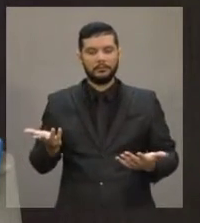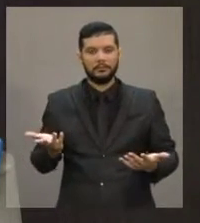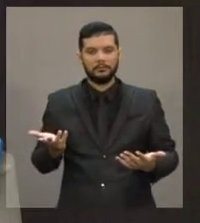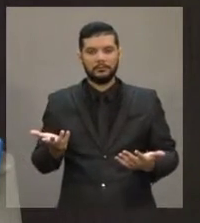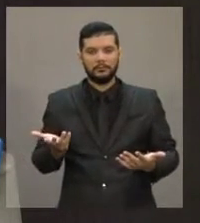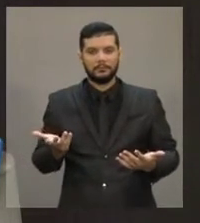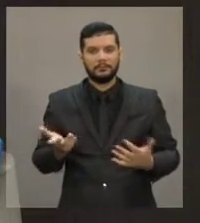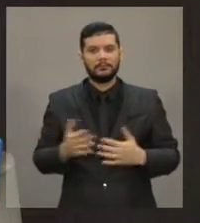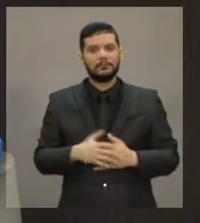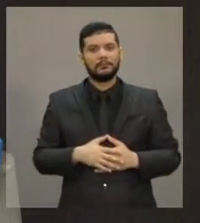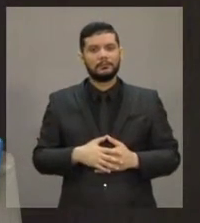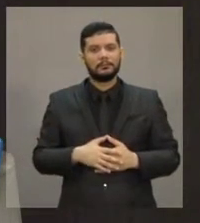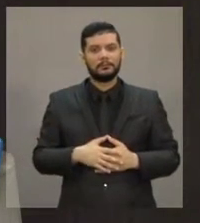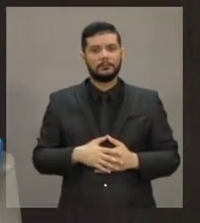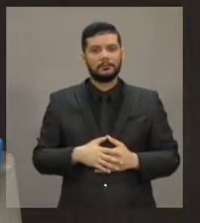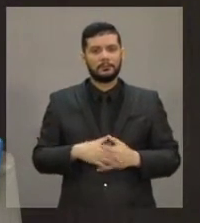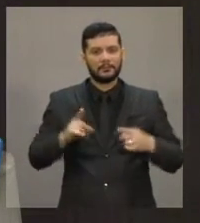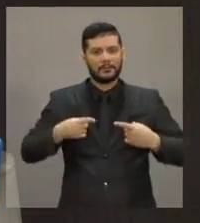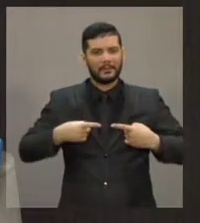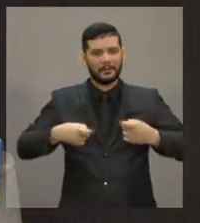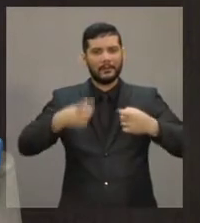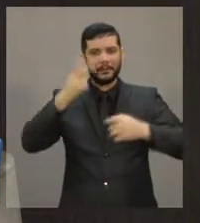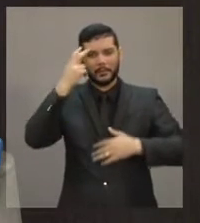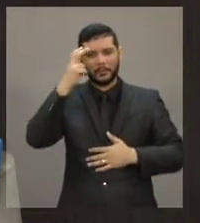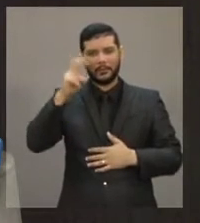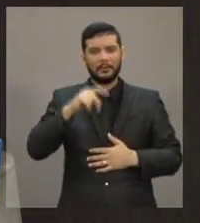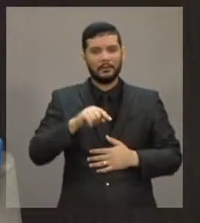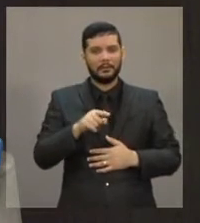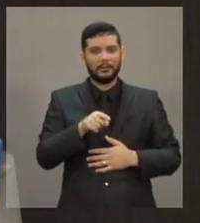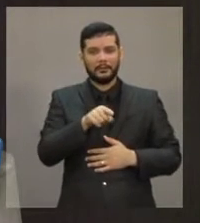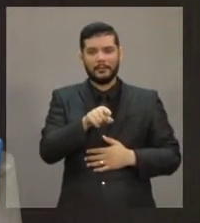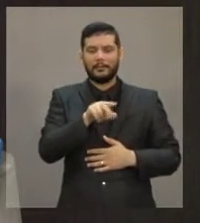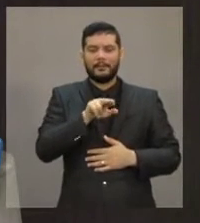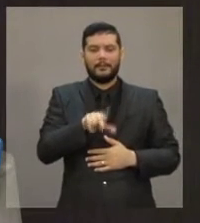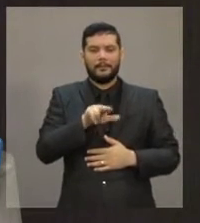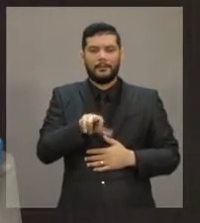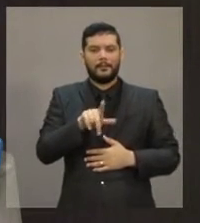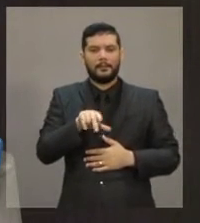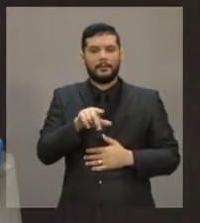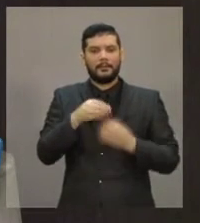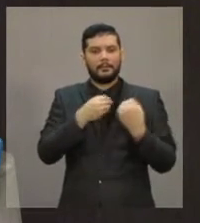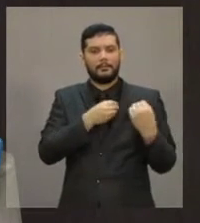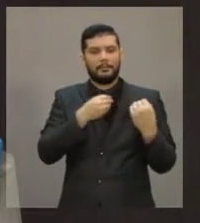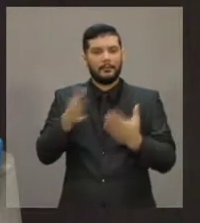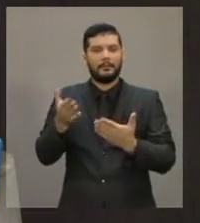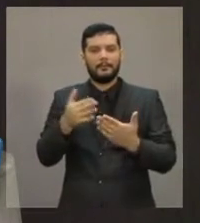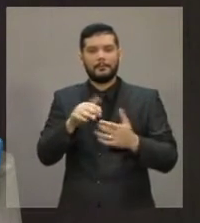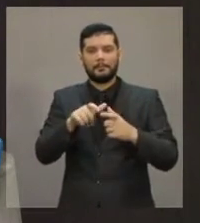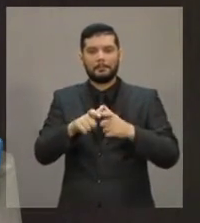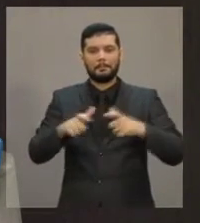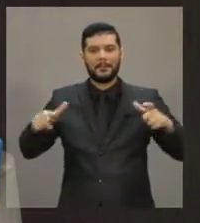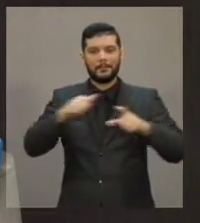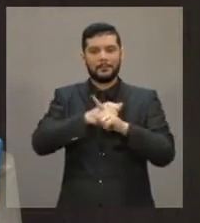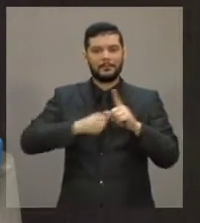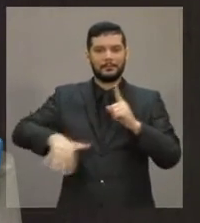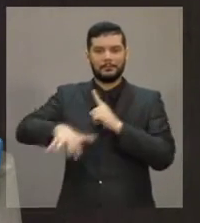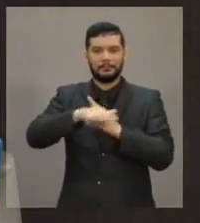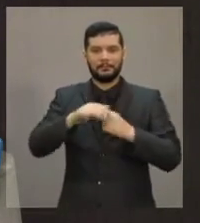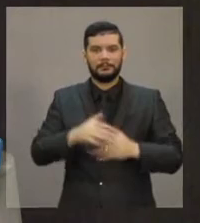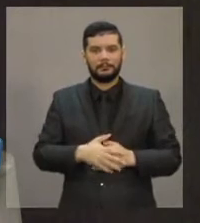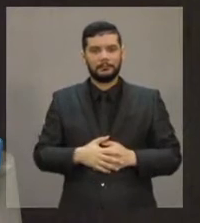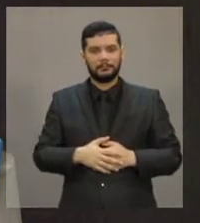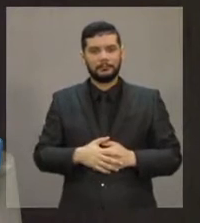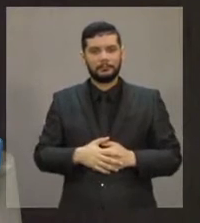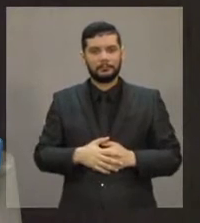disso. Essa guerra cultural, ela não atende aos interesses das maiorias sociais. O